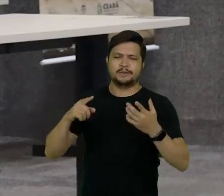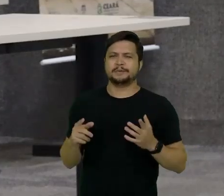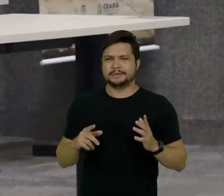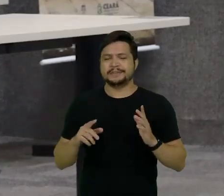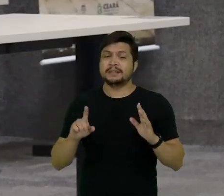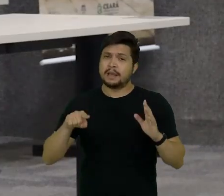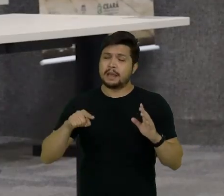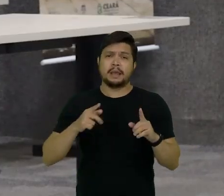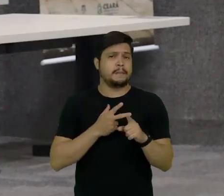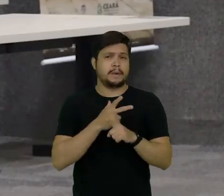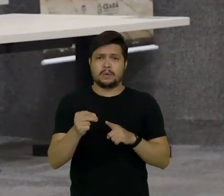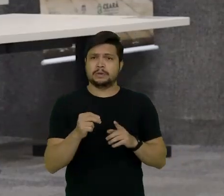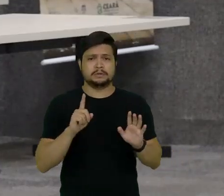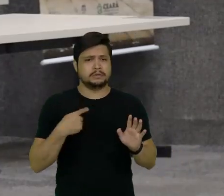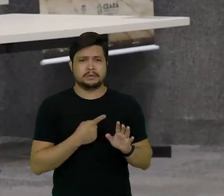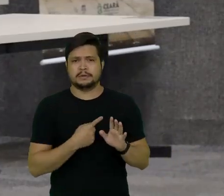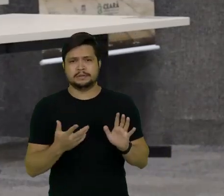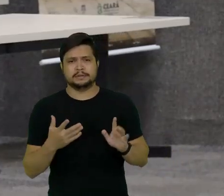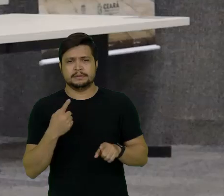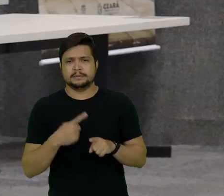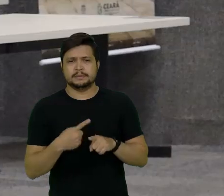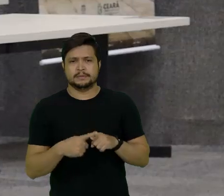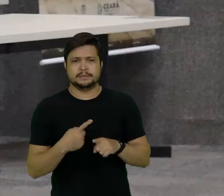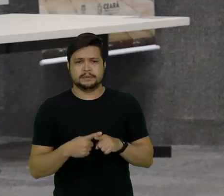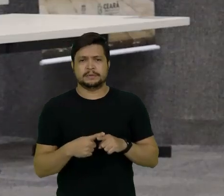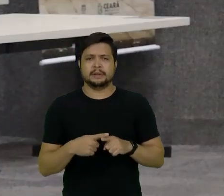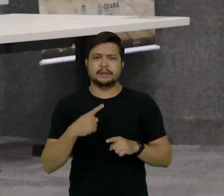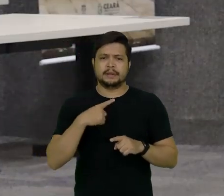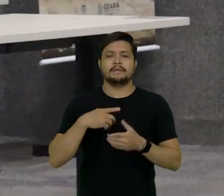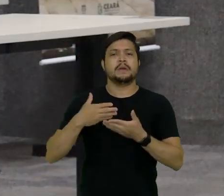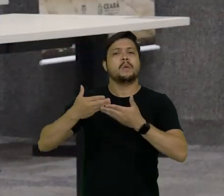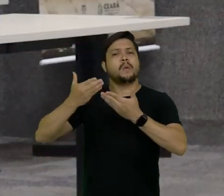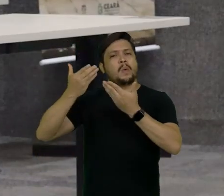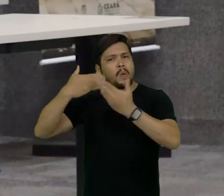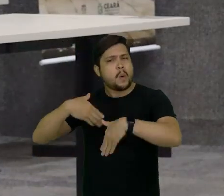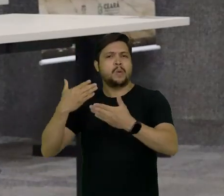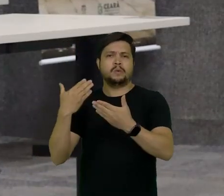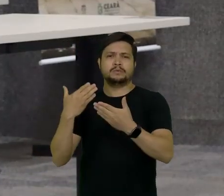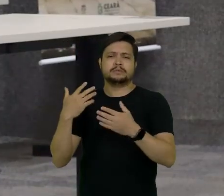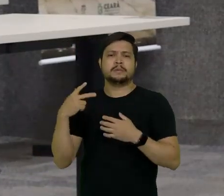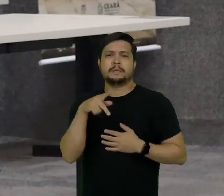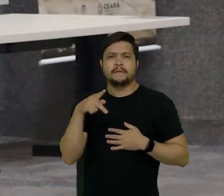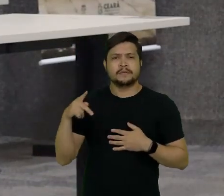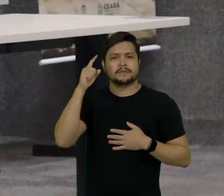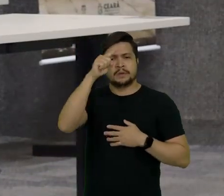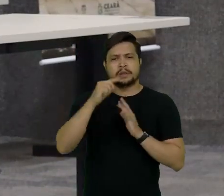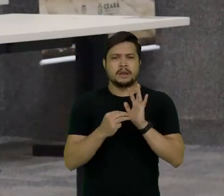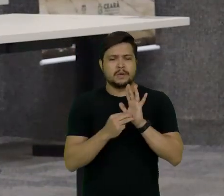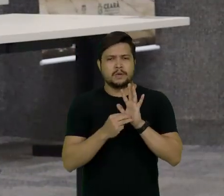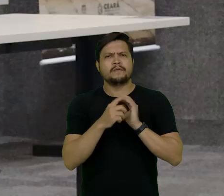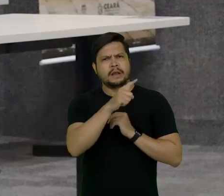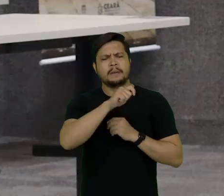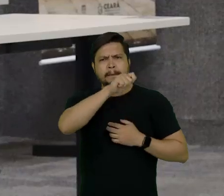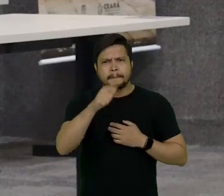também comprometidas, e isso é uma conquista nossa. A gente não tem mais um hiato, teve concurso para professor na